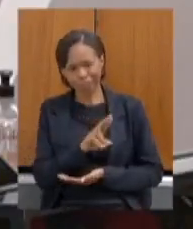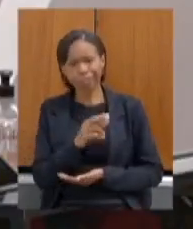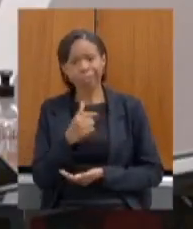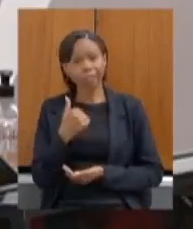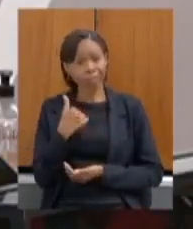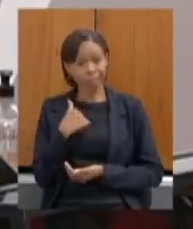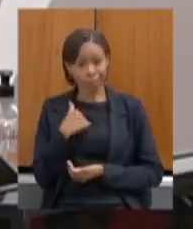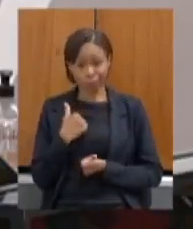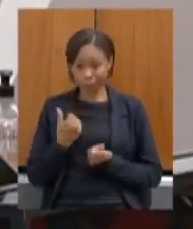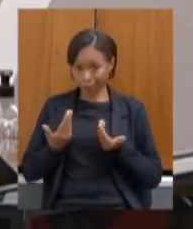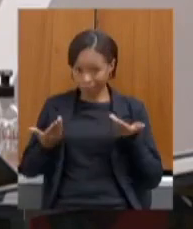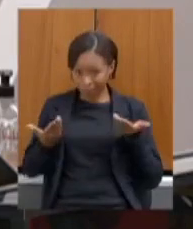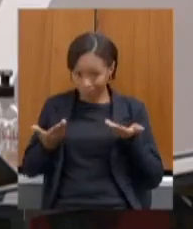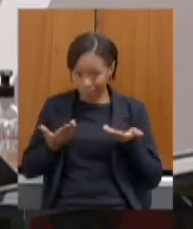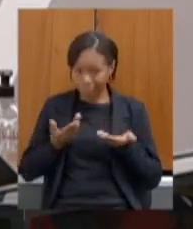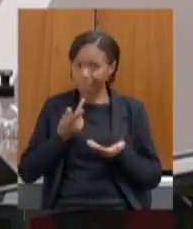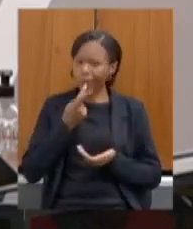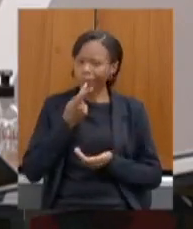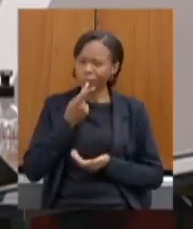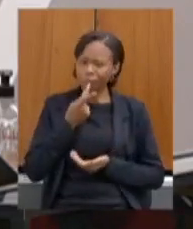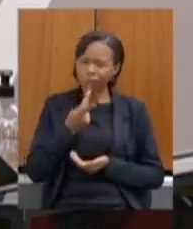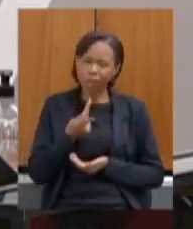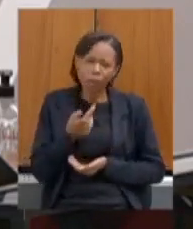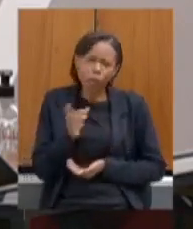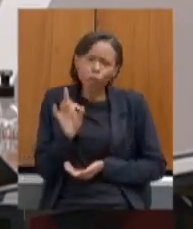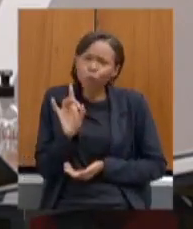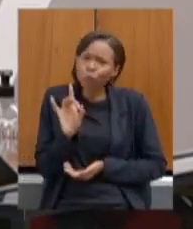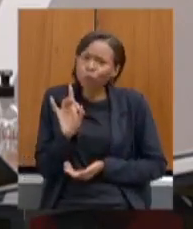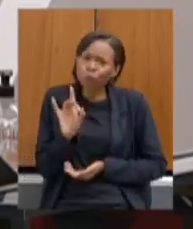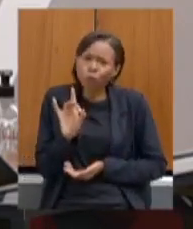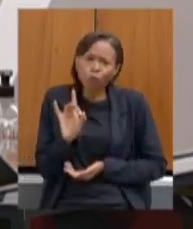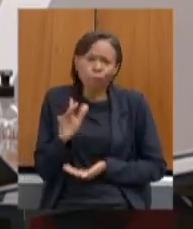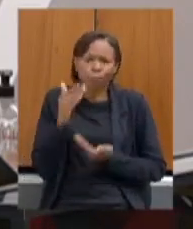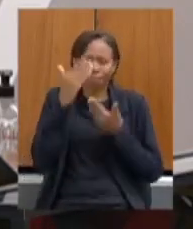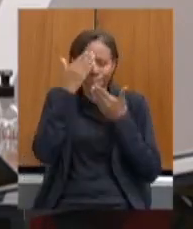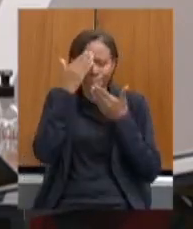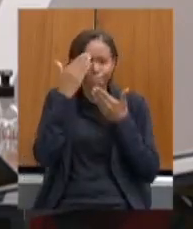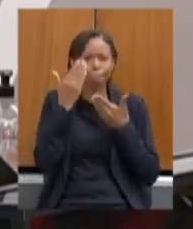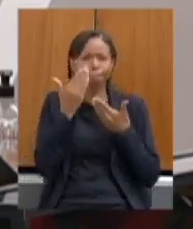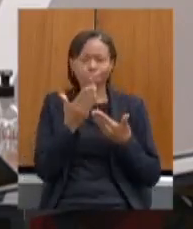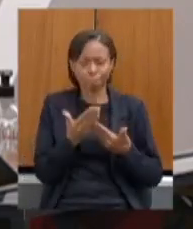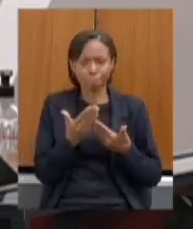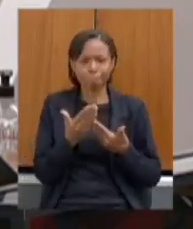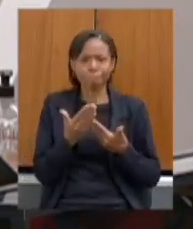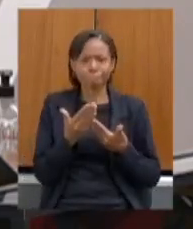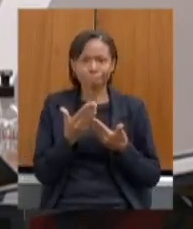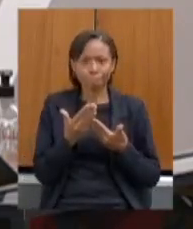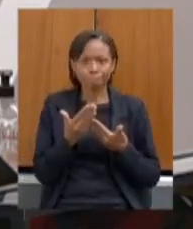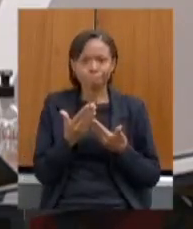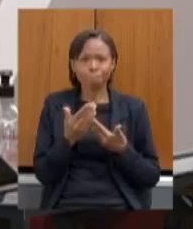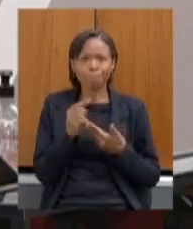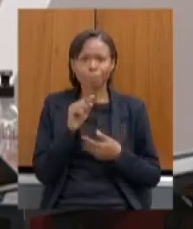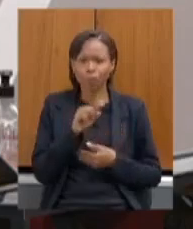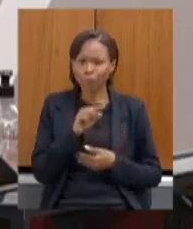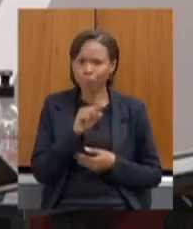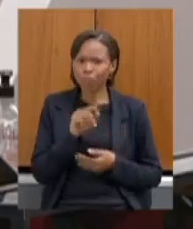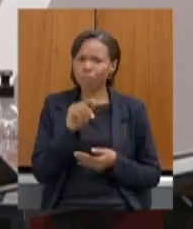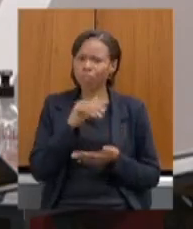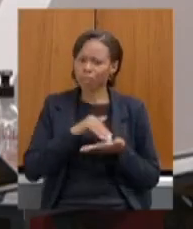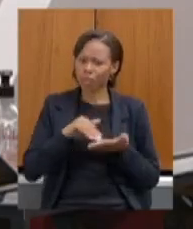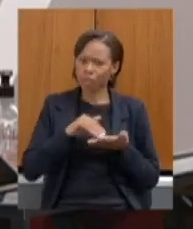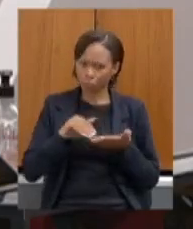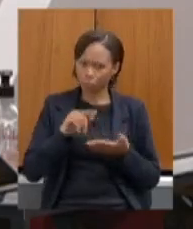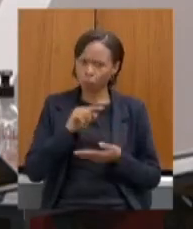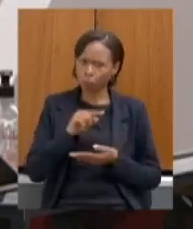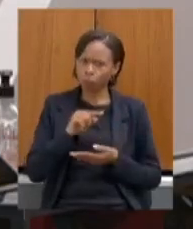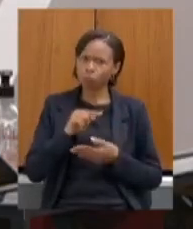ser apenas, Igor, de agradecimento a todo o seu carinho, sua atenção